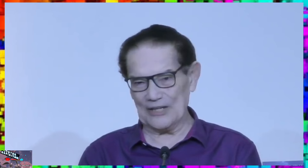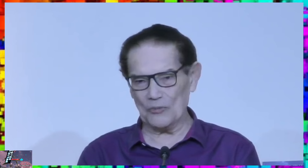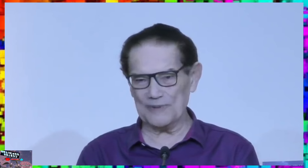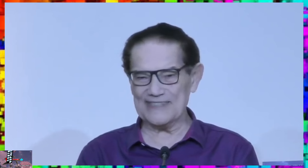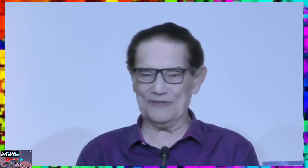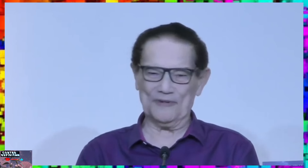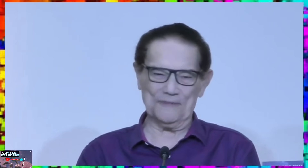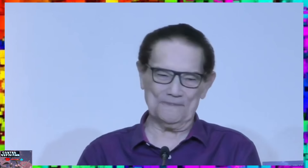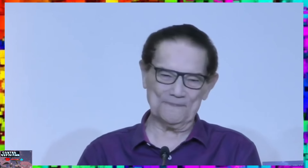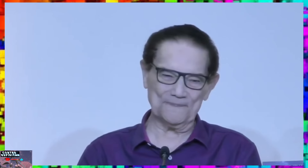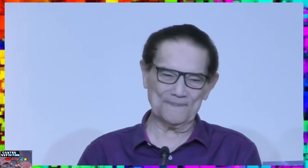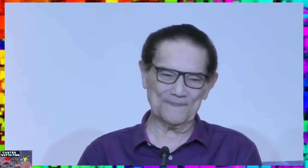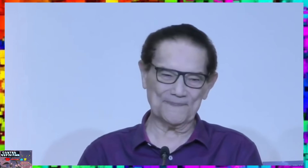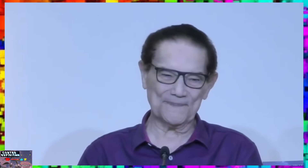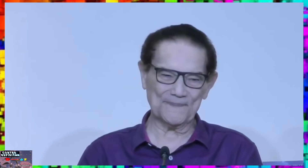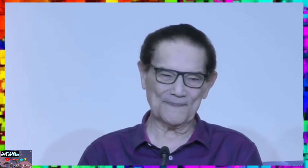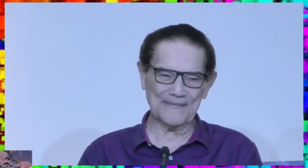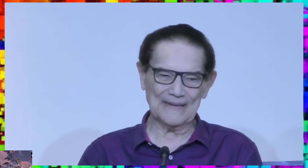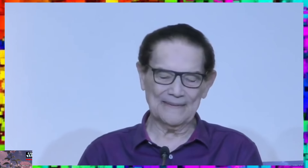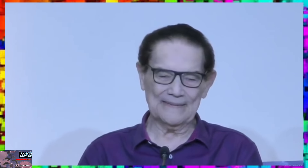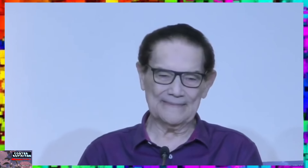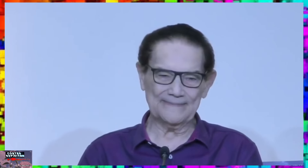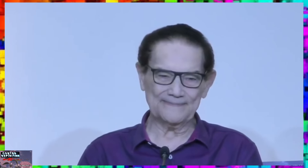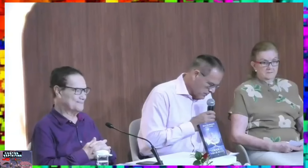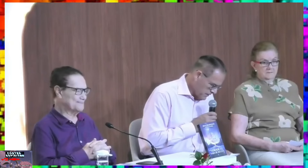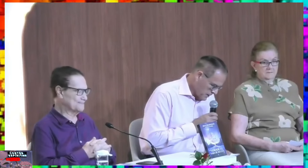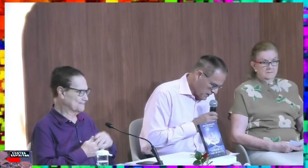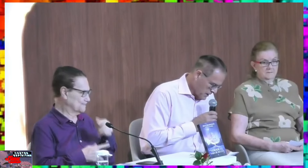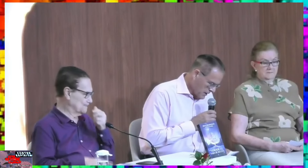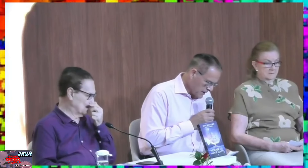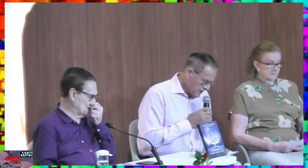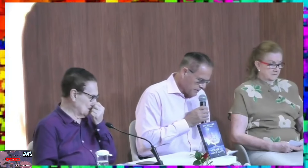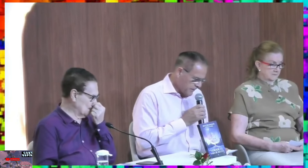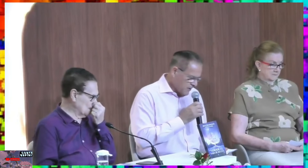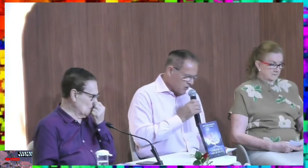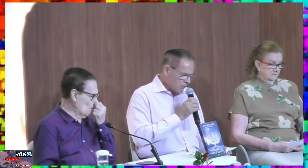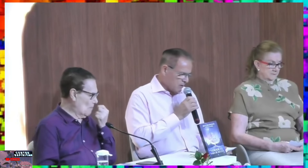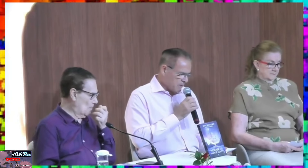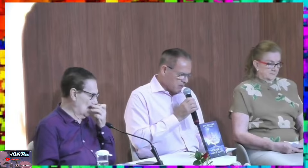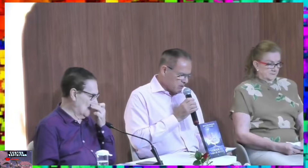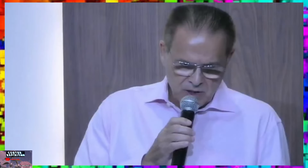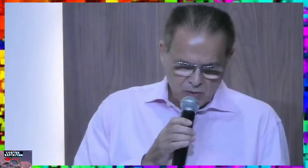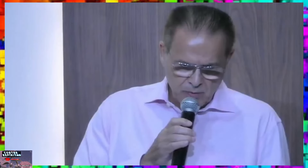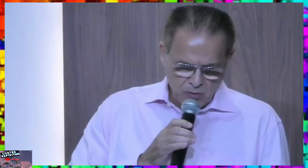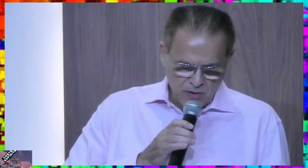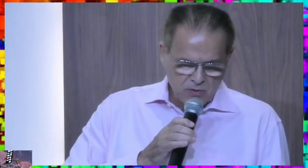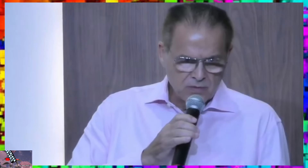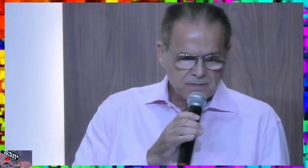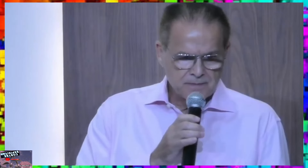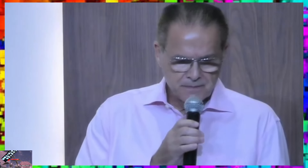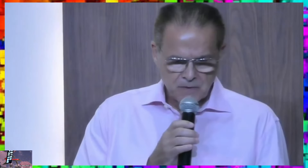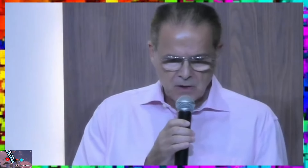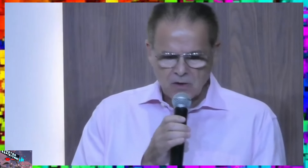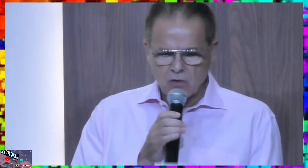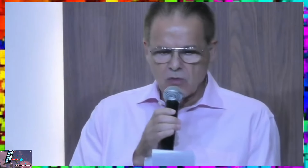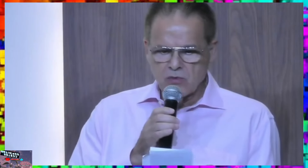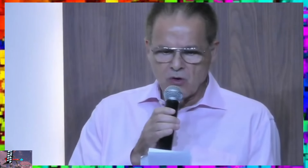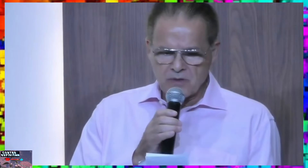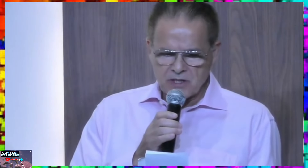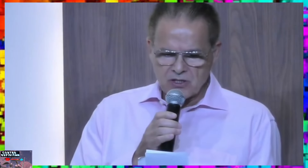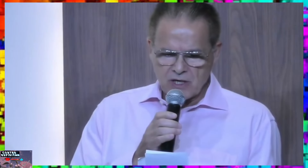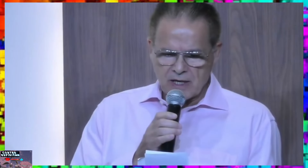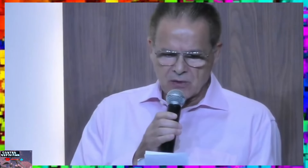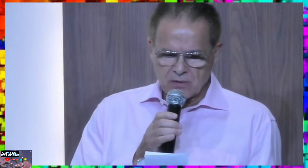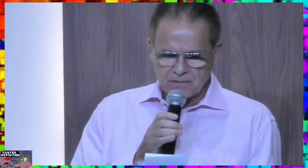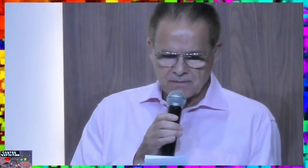na medida do possível. Obrigado, Divaldo. Ana, uma pergunta é do público. Como